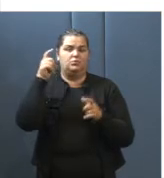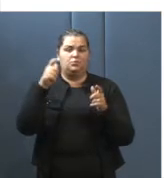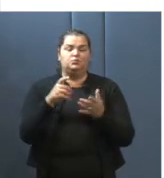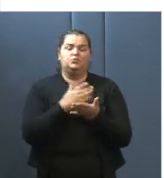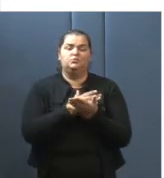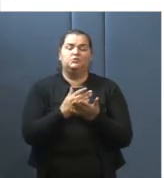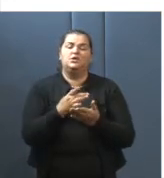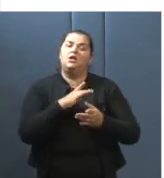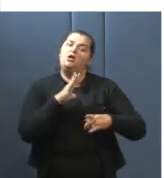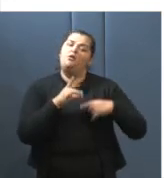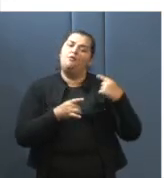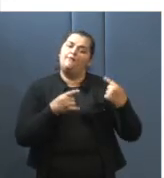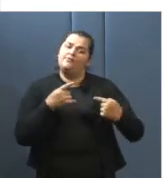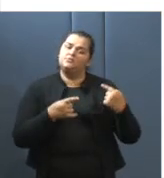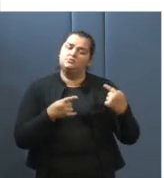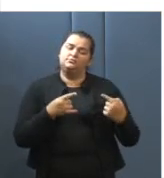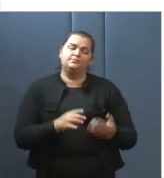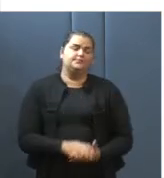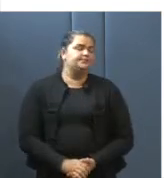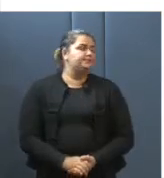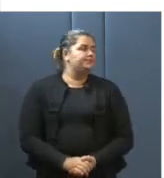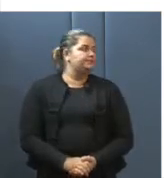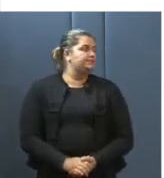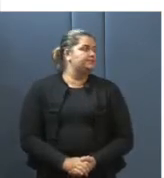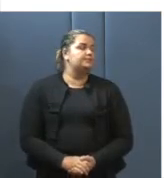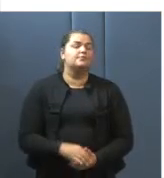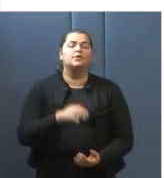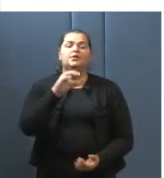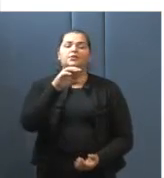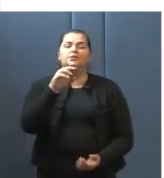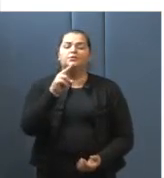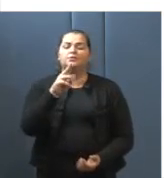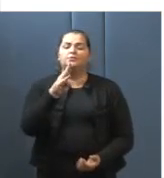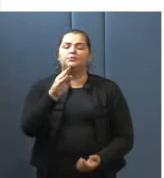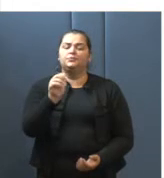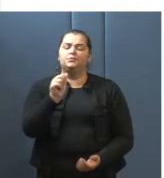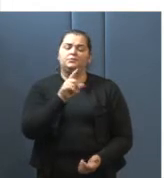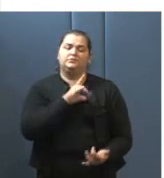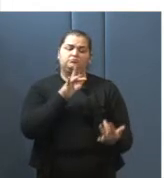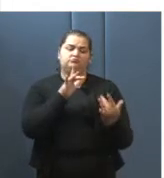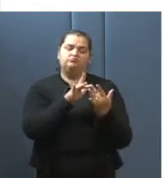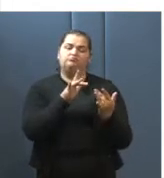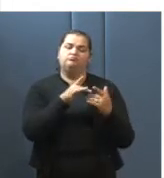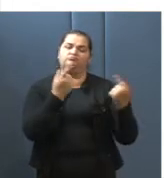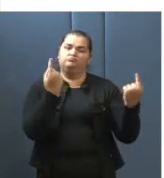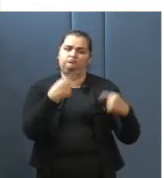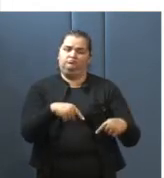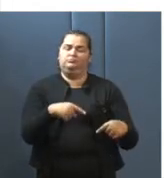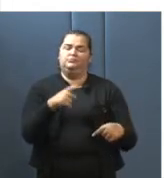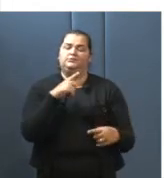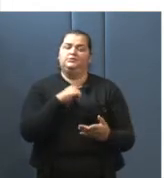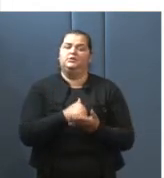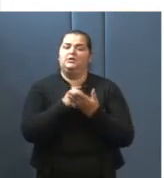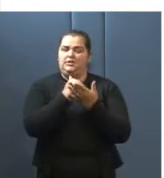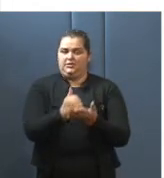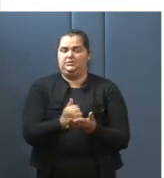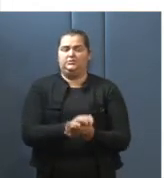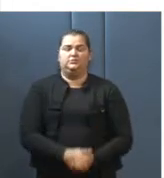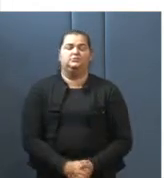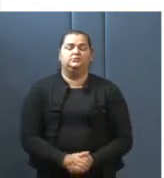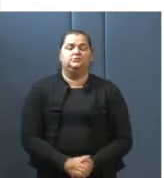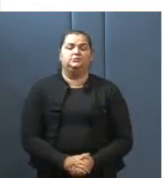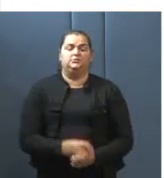onde nós começamos a nossa conversa. E Cuba, que tem particularidades em virtude daquilo que o Caio nos traz. O processo